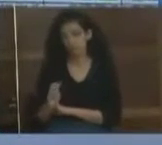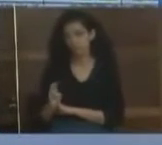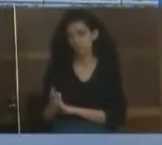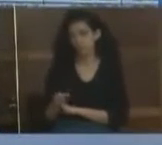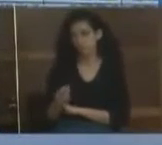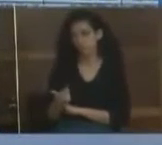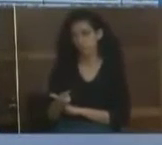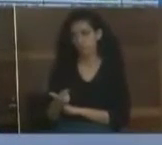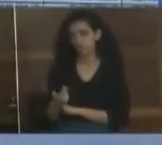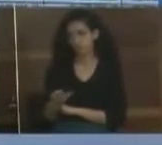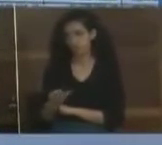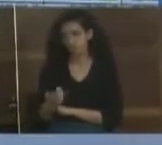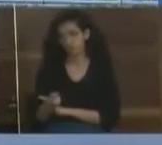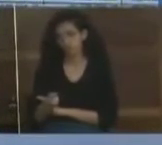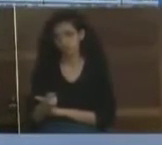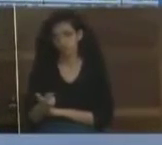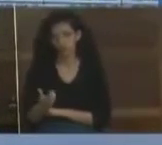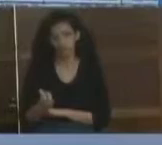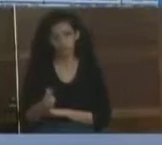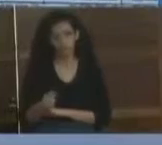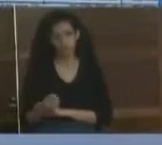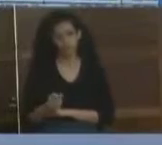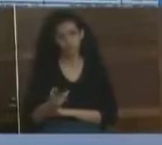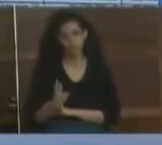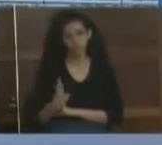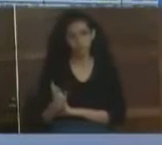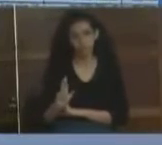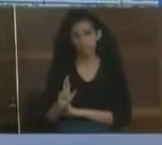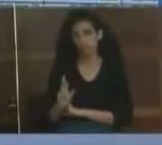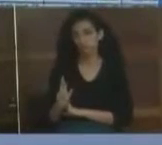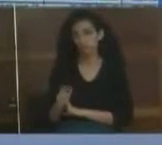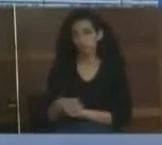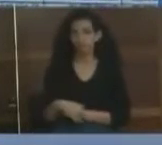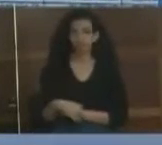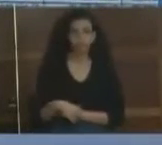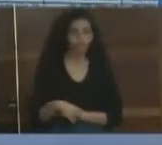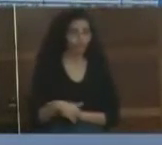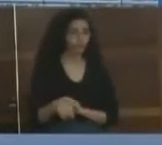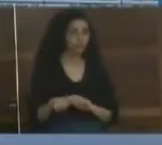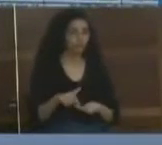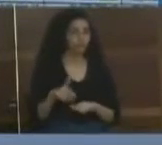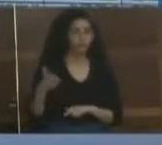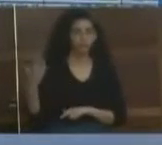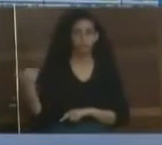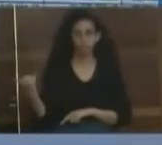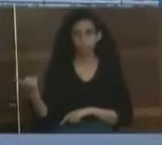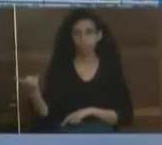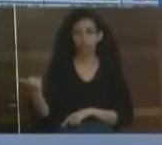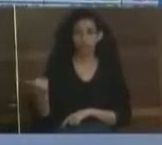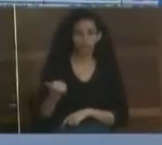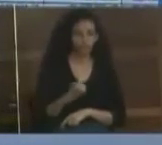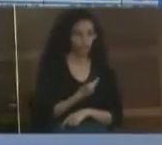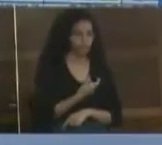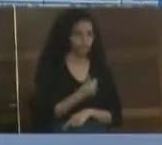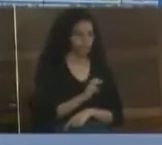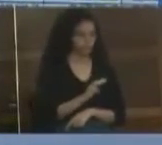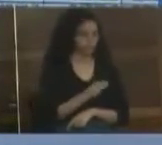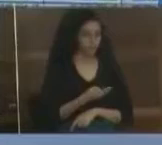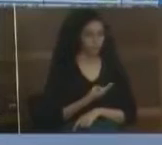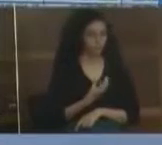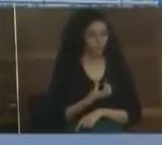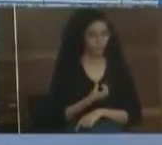milhões 426 mil reais a despesa de exercícios anteriores despesa orçada atualizada de 10